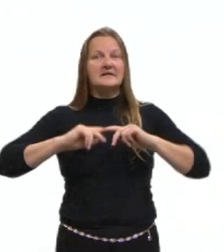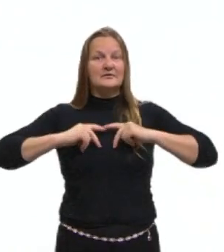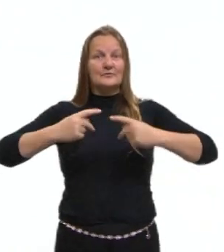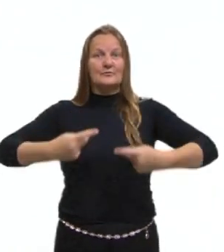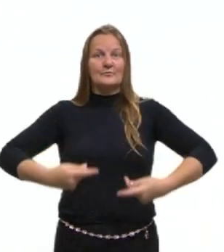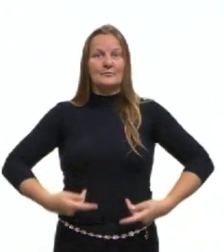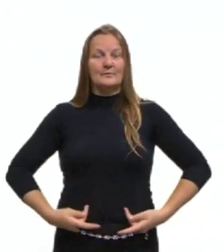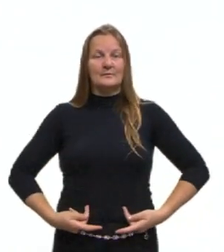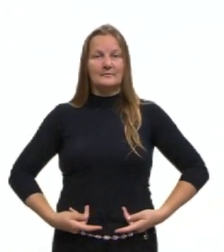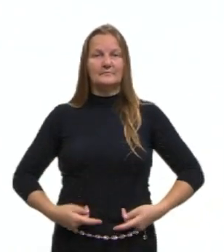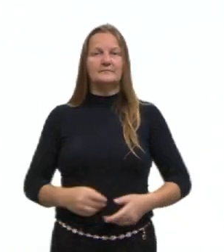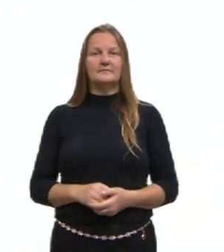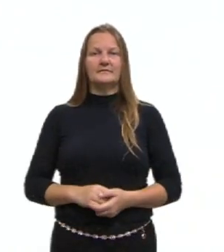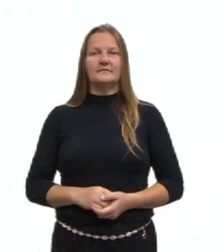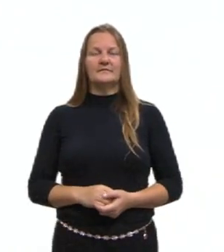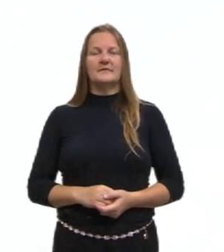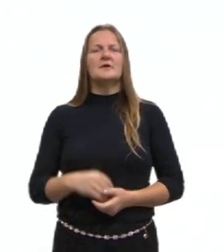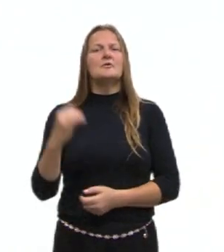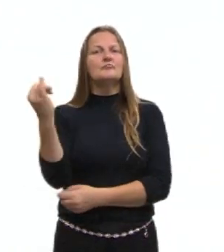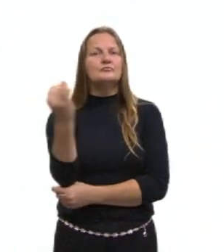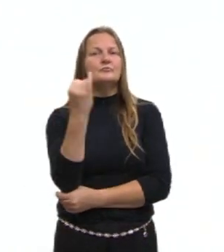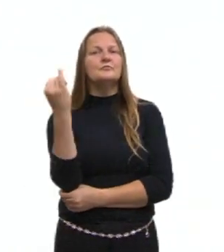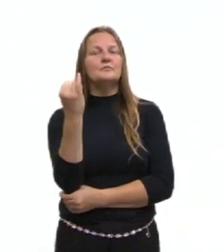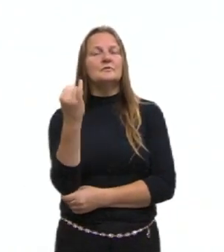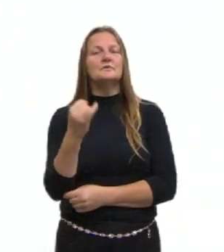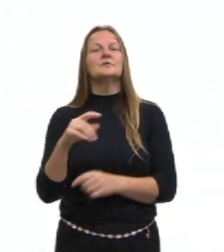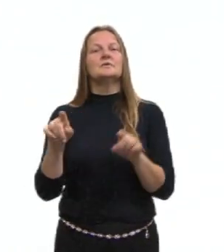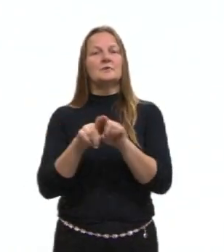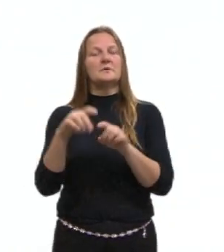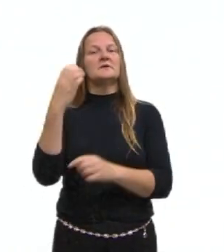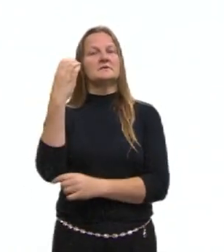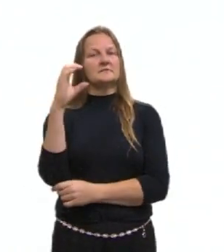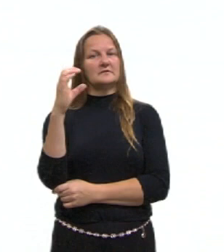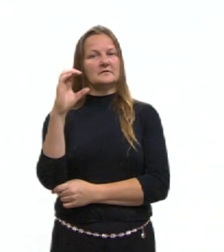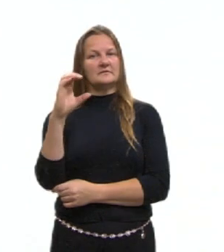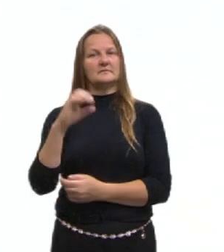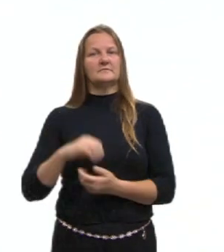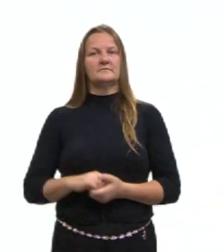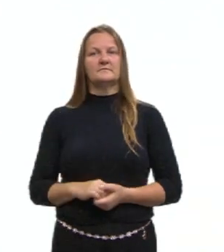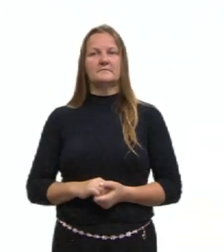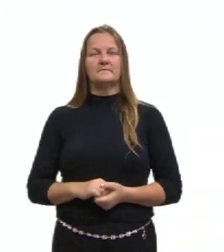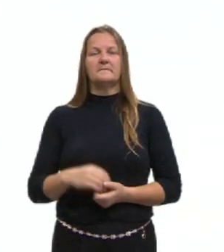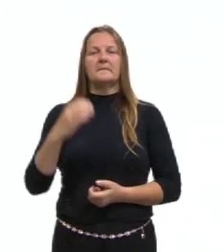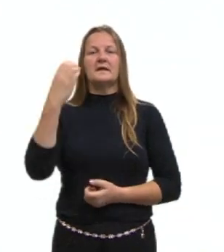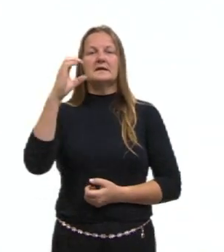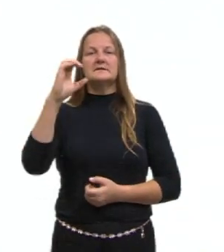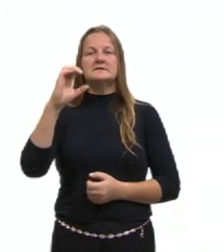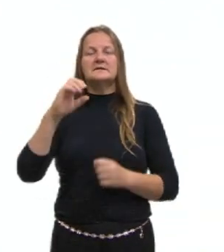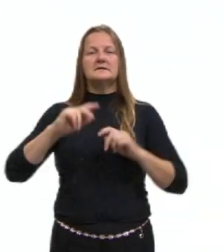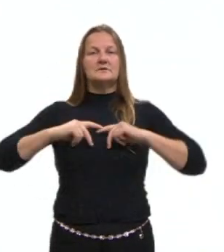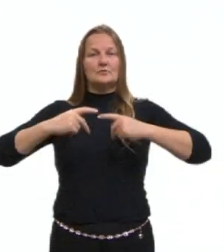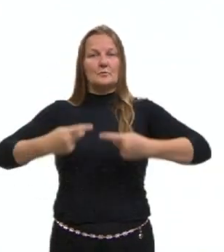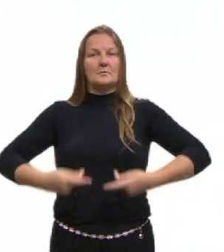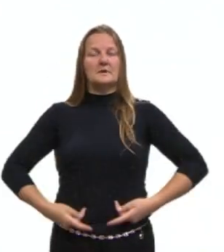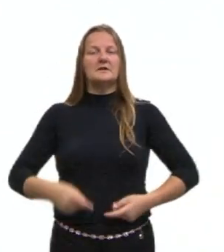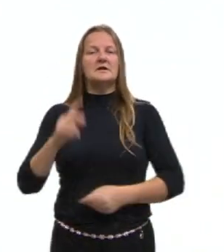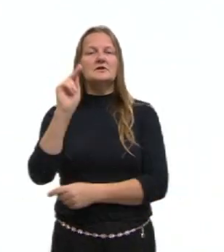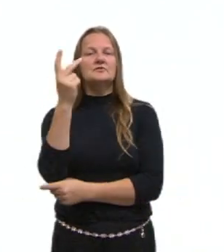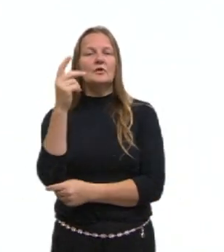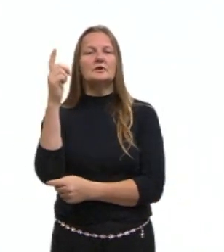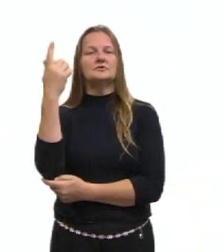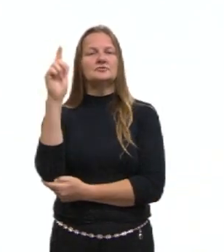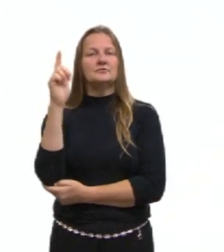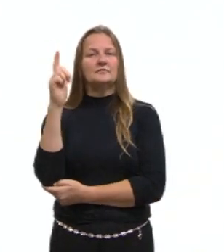elas também são importantes e são consideradas ciências. Tá? Nas ciências humanas, a gente tem, então, história,